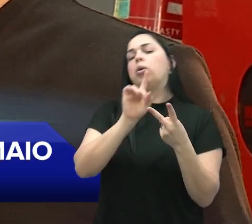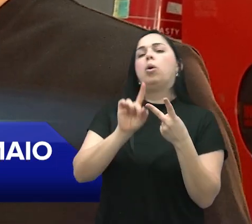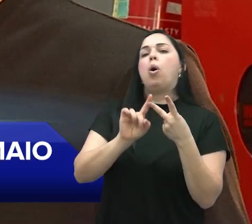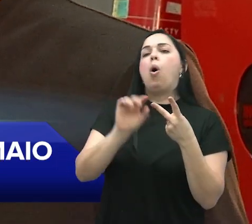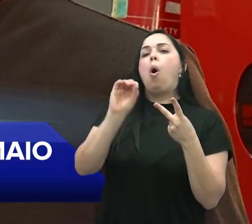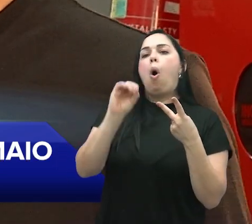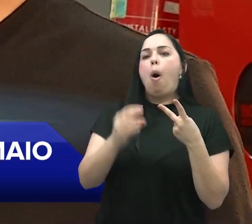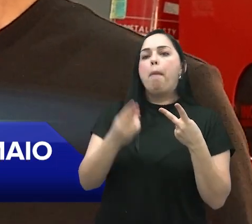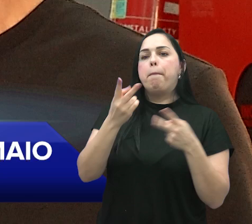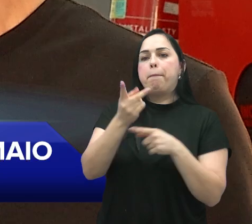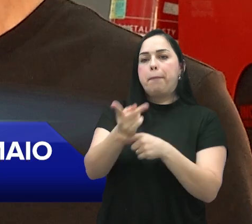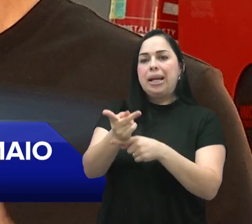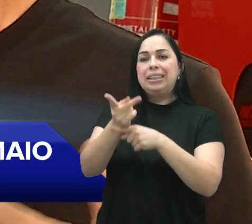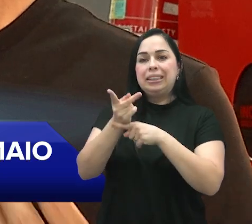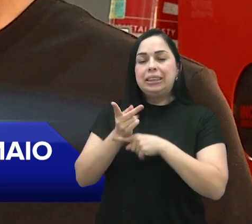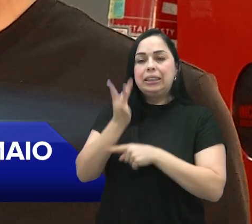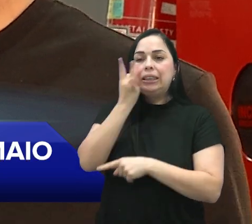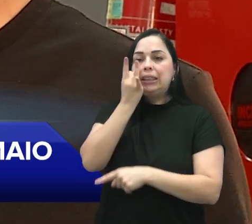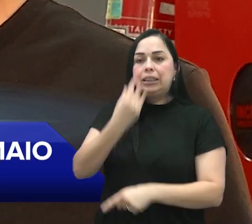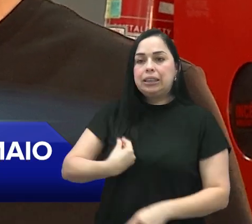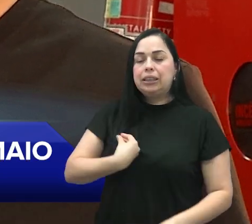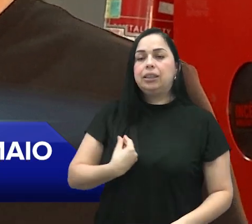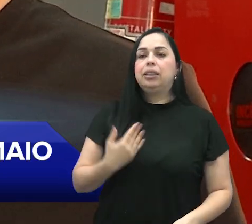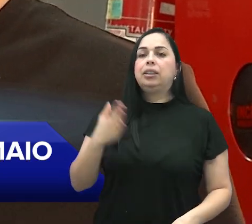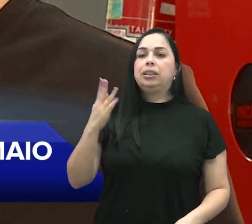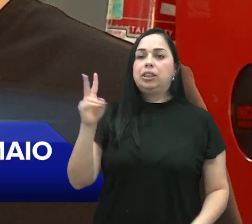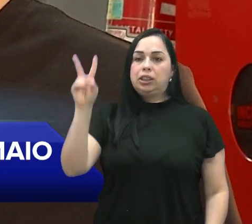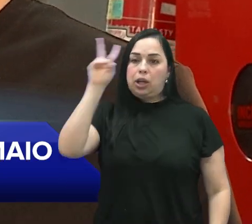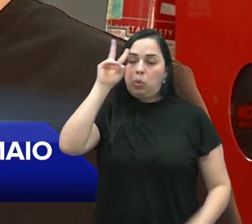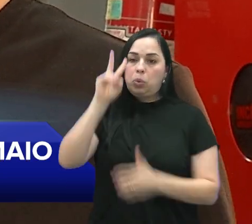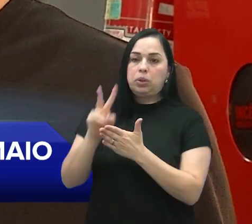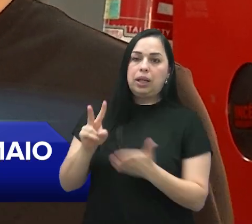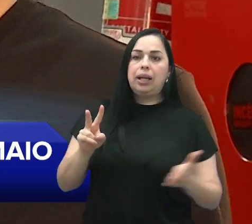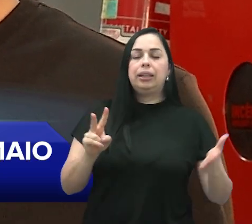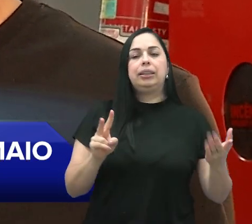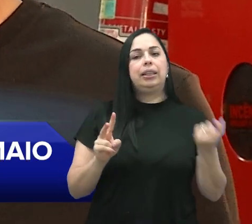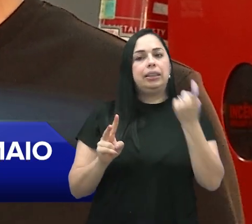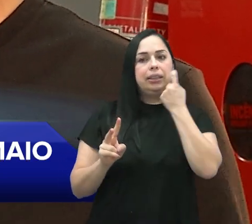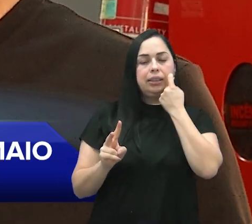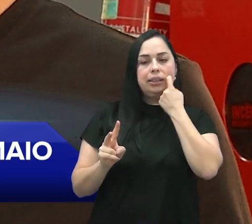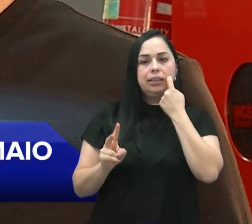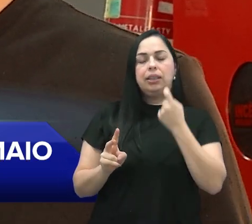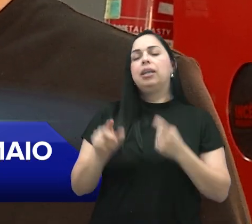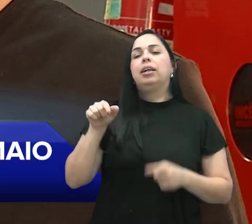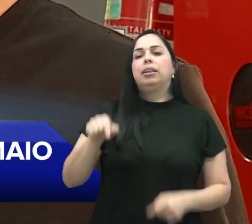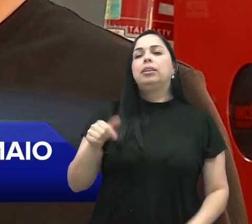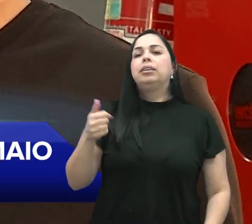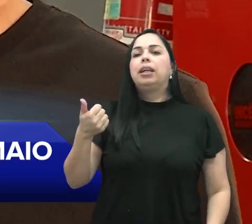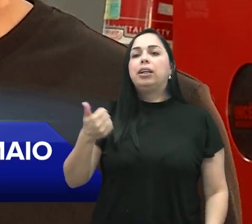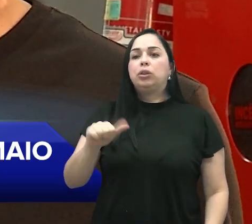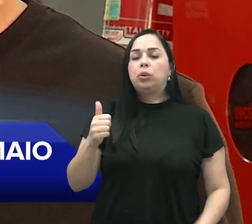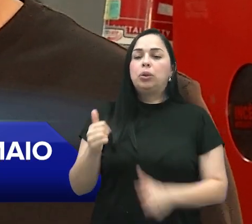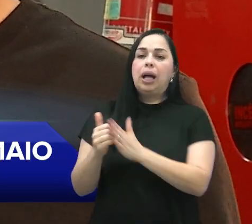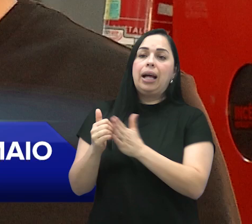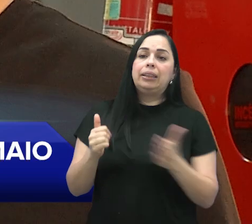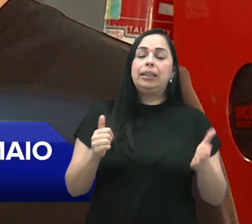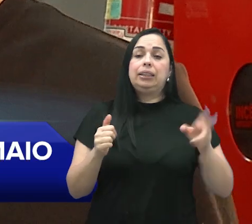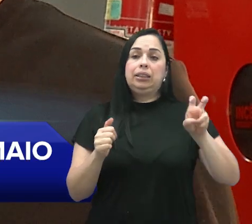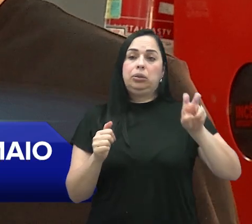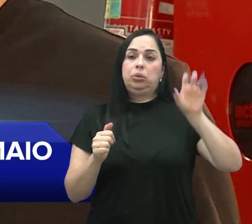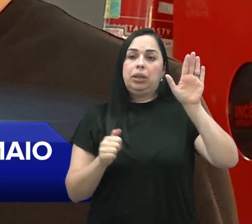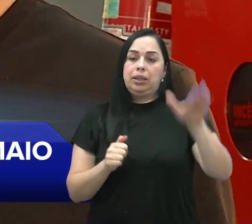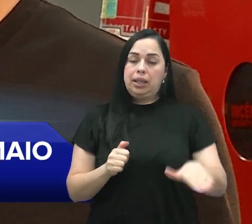pode nos procurar presencialmente. Nós trabalhamos de segunda a sexta-feira, das 11 da manhã às 17 horas, no atendimento ao